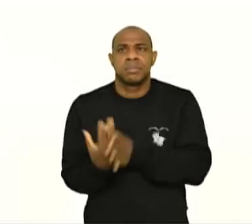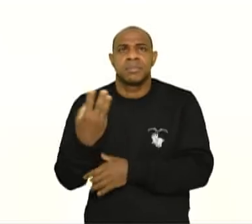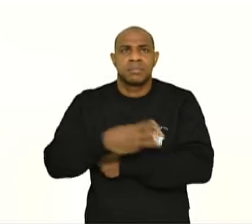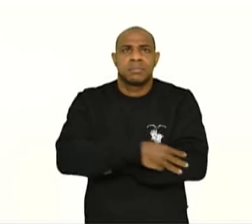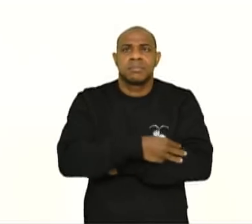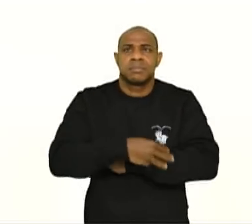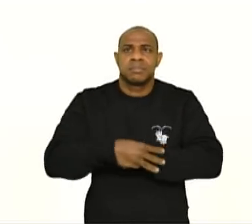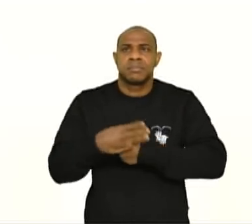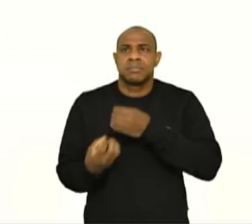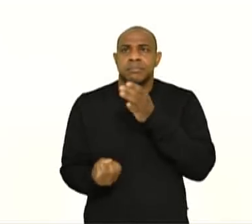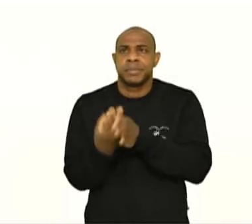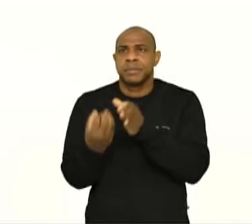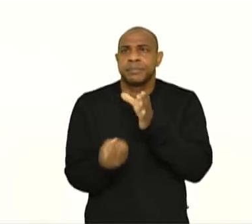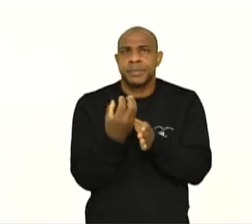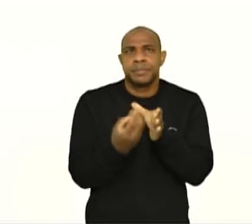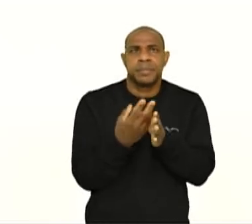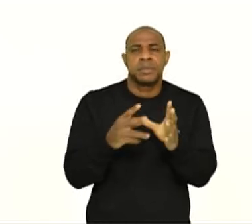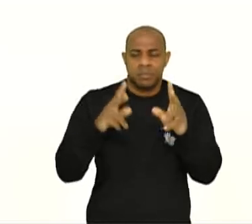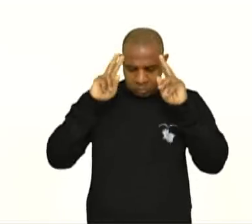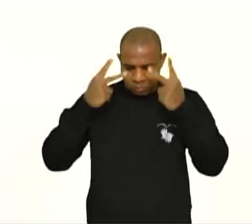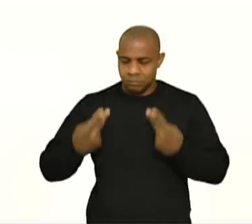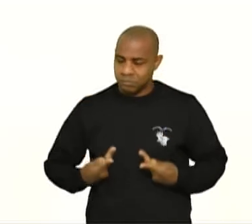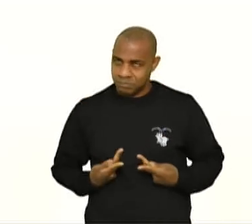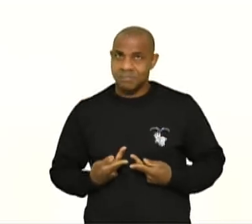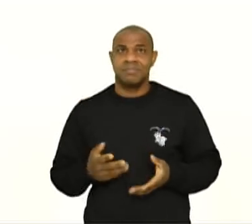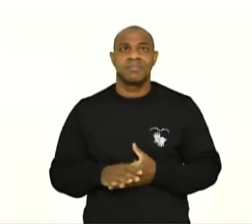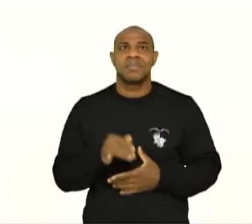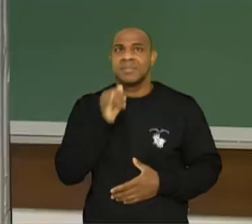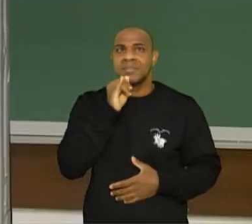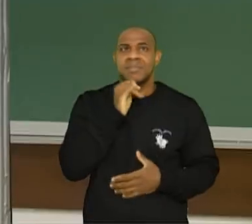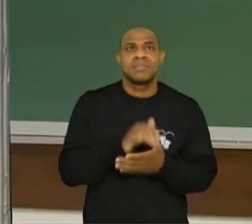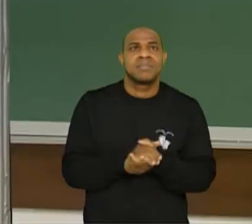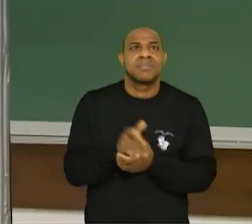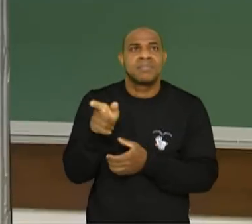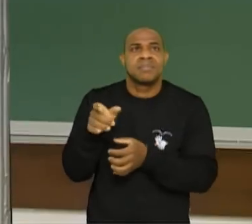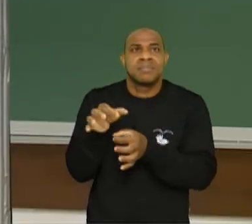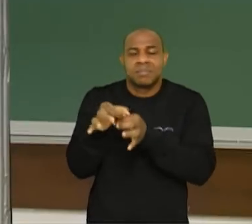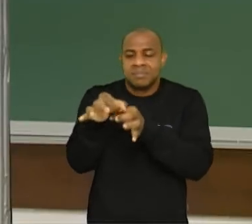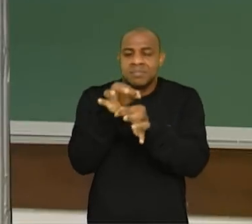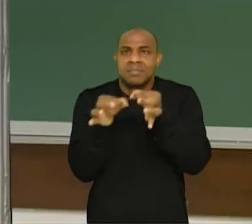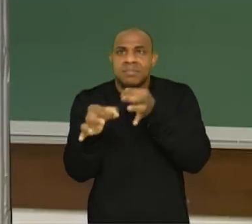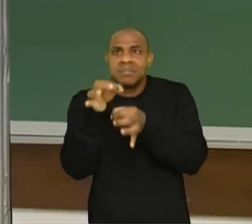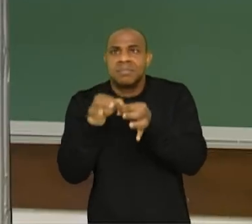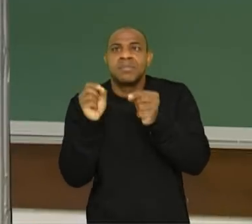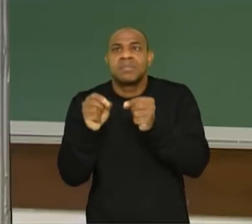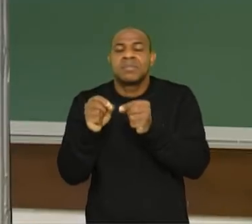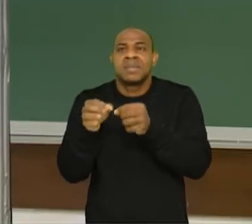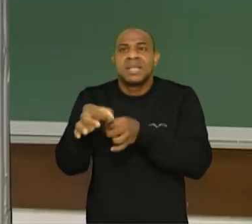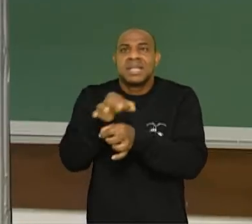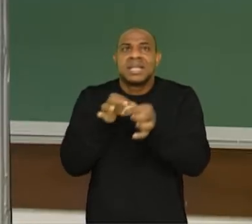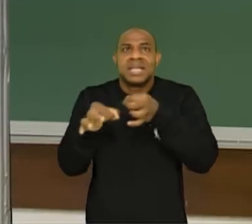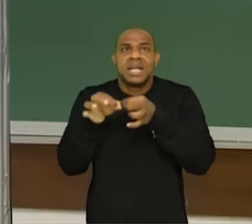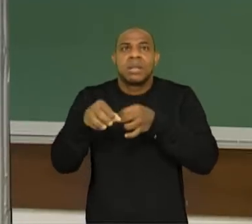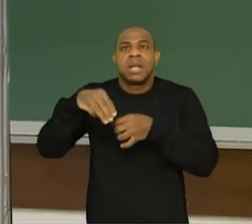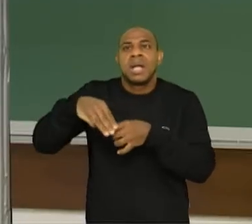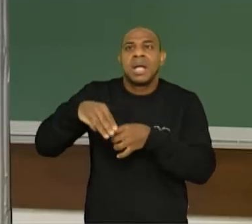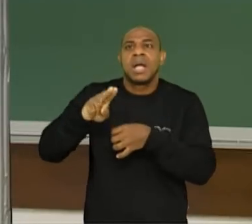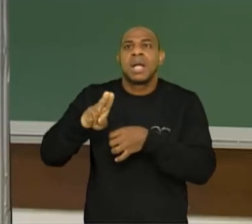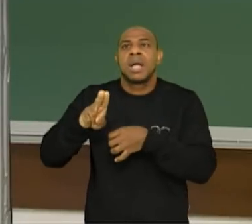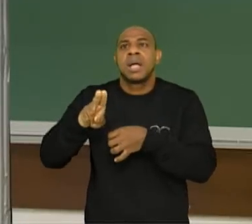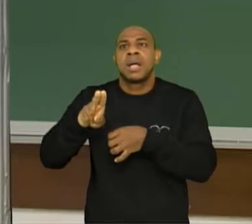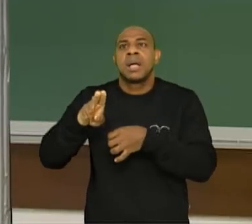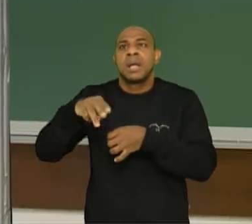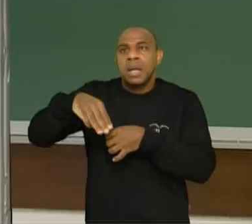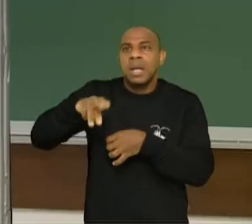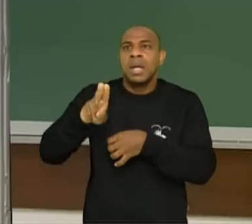outros animais, por exemplo, né? Por exemplo, essas células elas podem se diferenciar em células musculares, ou em células